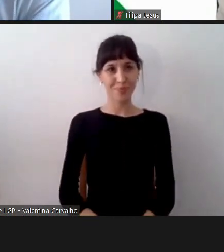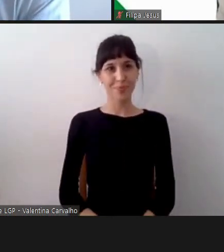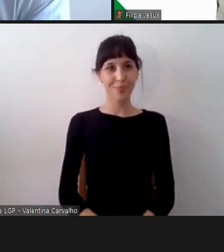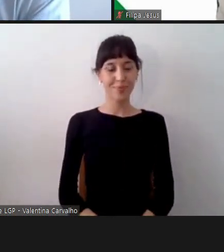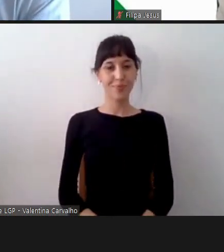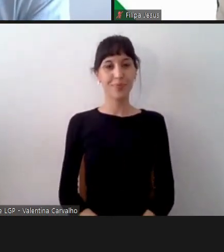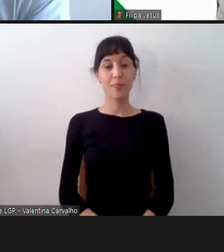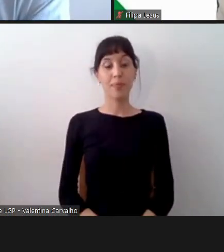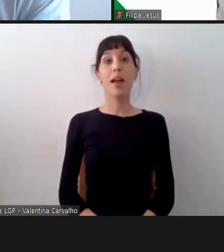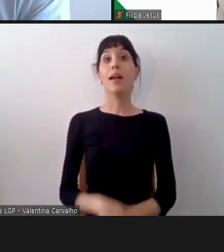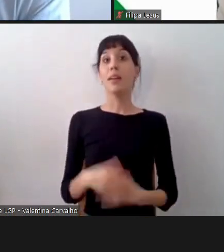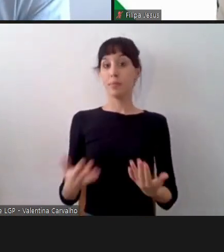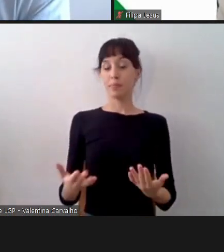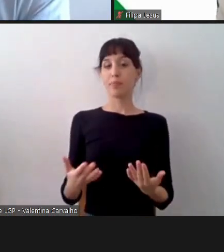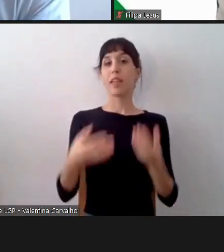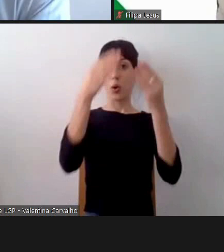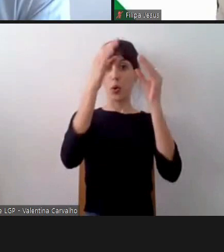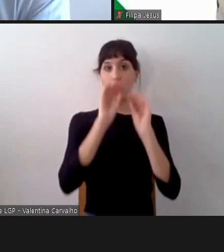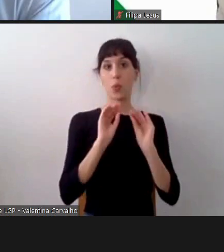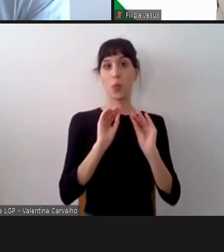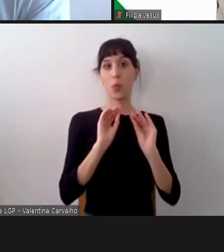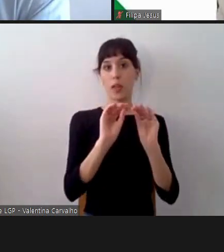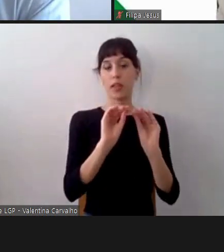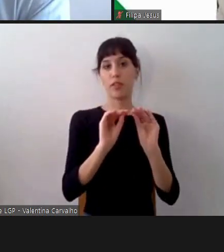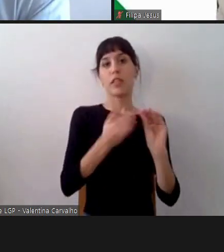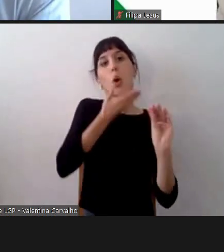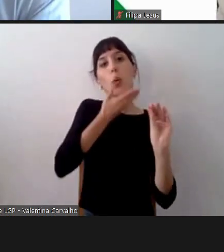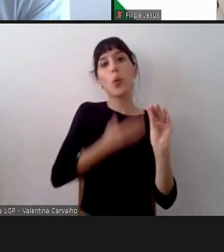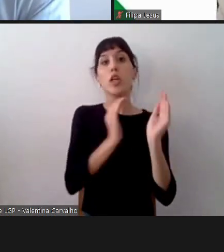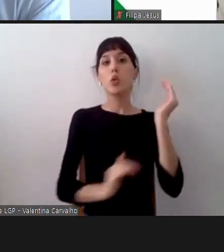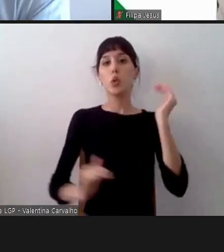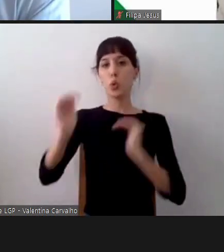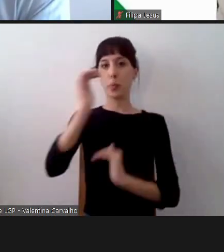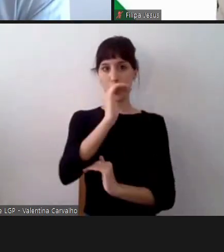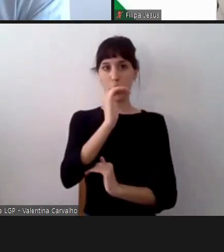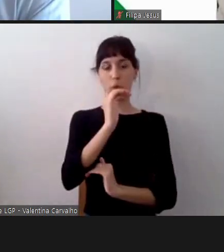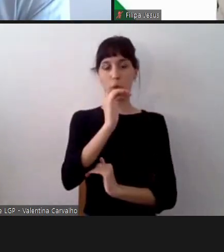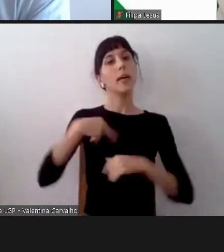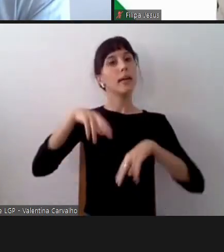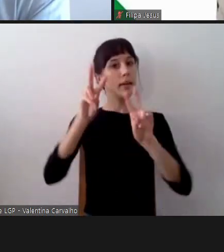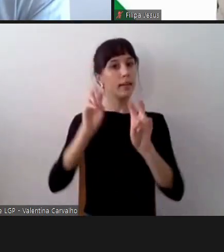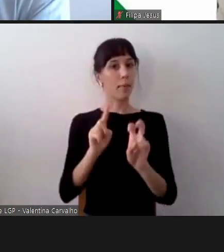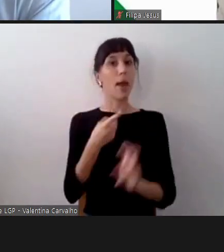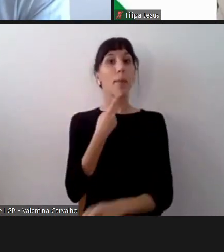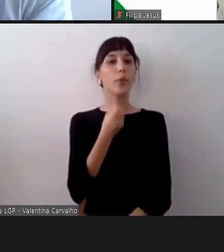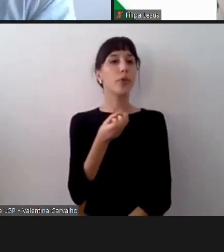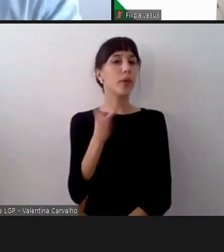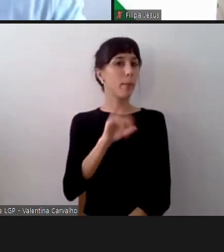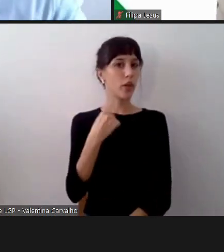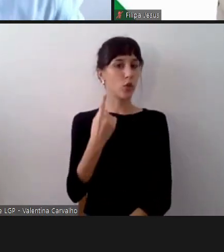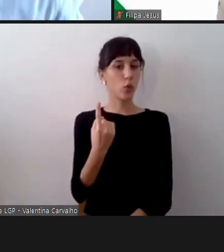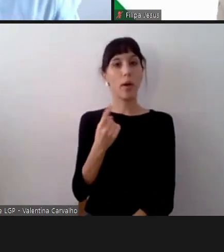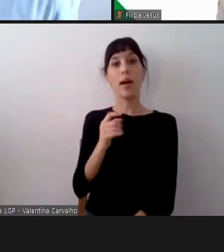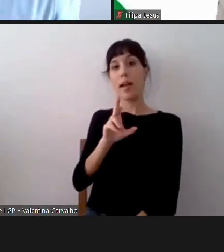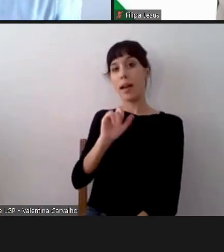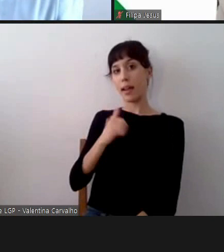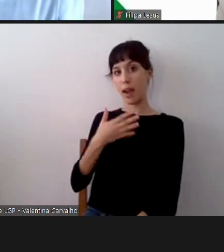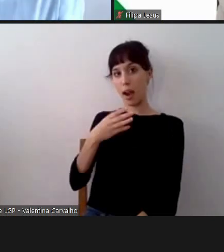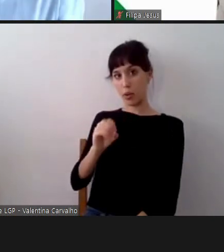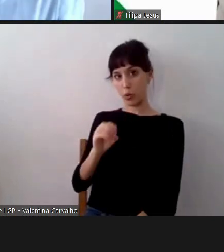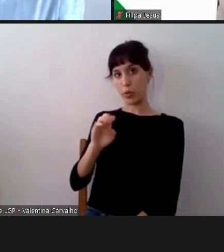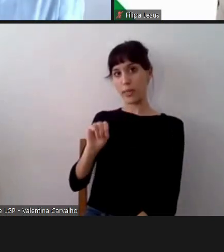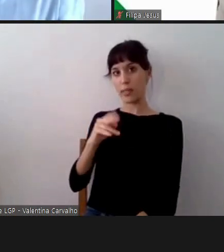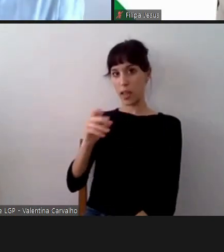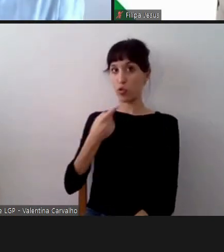Falando então em qualificações superiores, e o João também abordou aqui este tema, temos aqui uma outra questão de Ricardo Belo Santos, que diz que